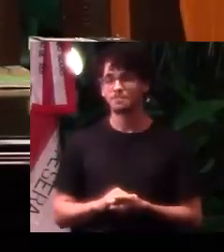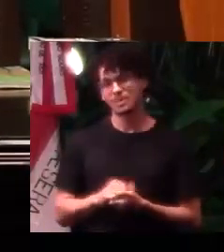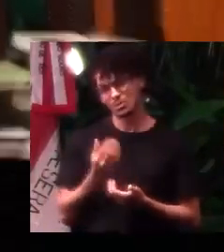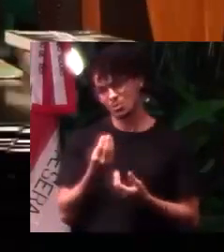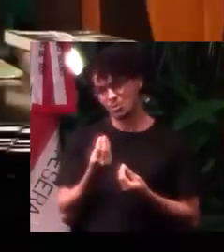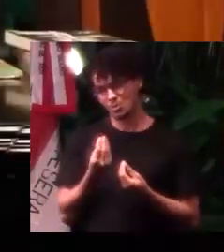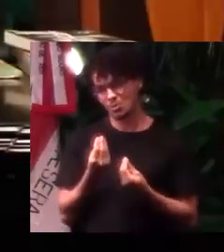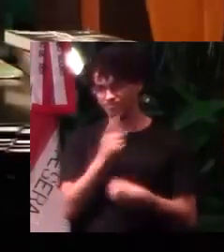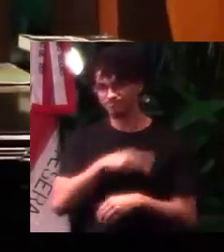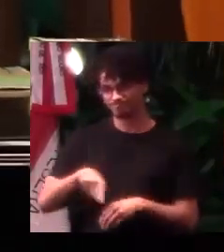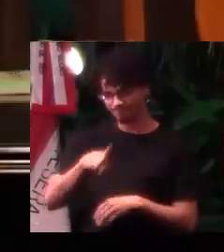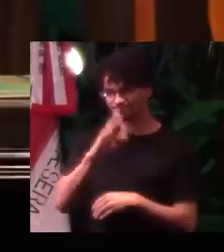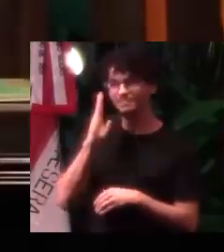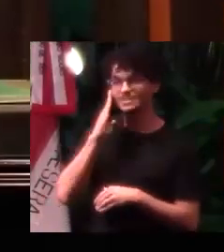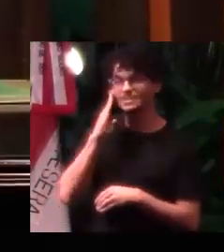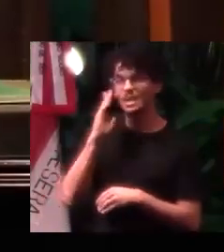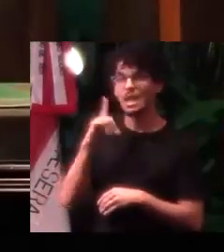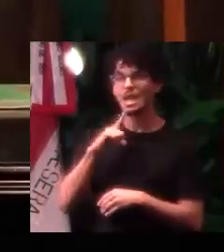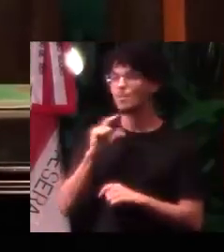sabem, pretende